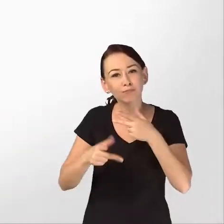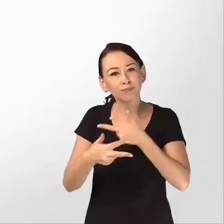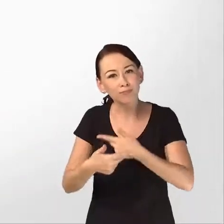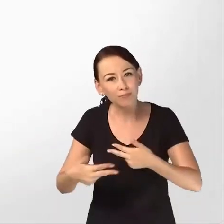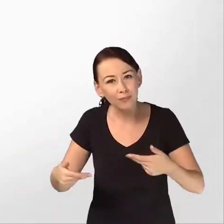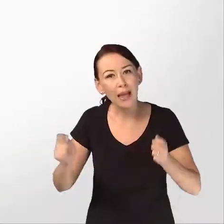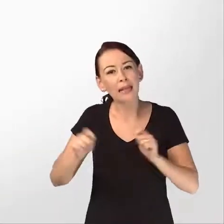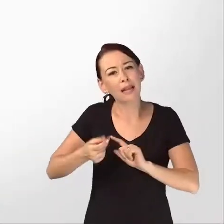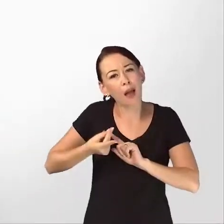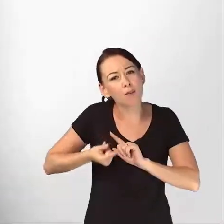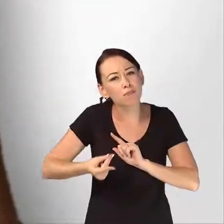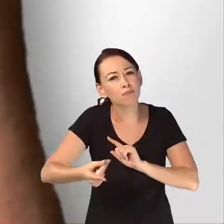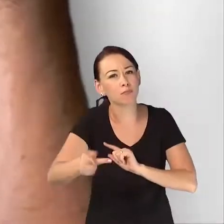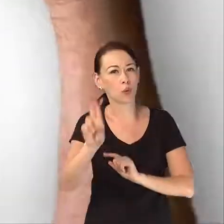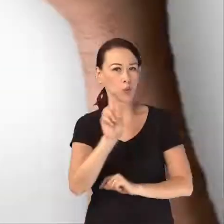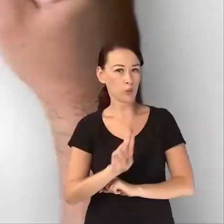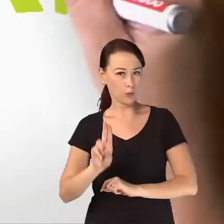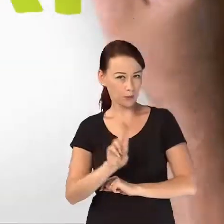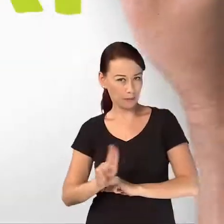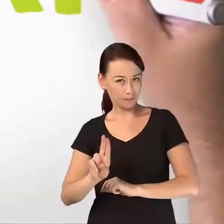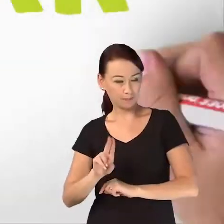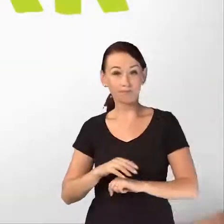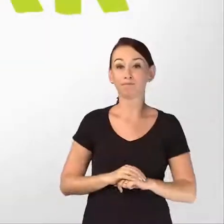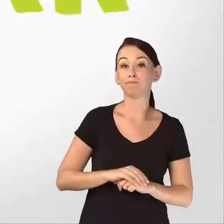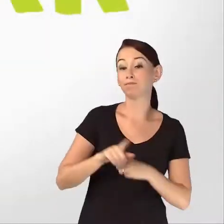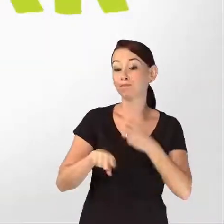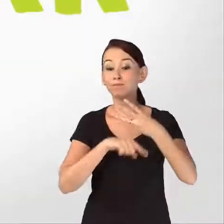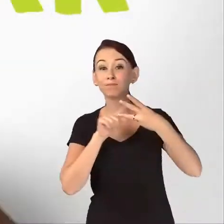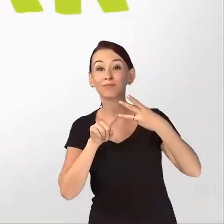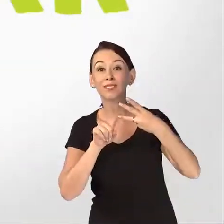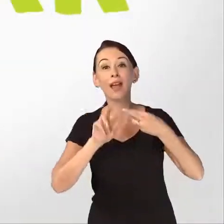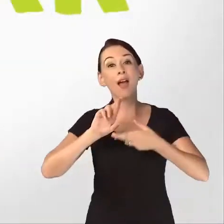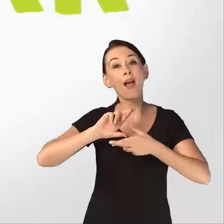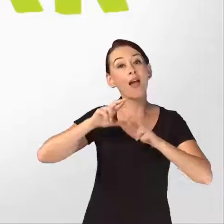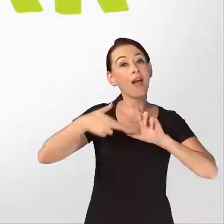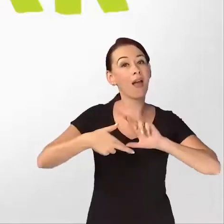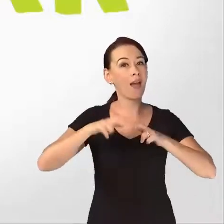Reutilizar objetos e materiais para prolongar sua vida útil.